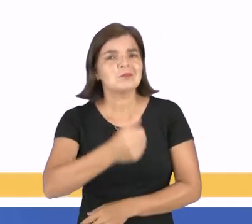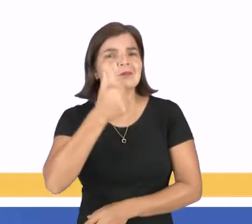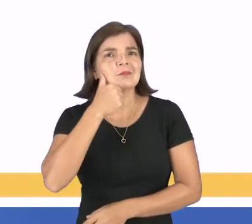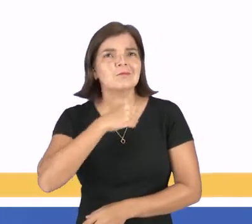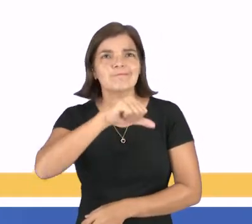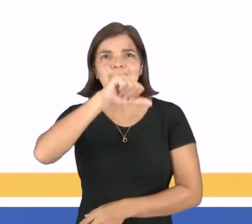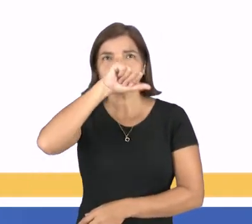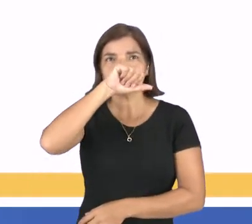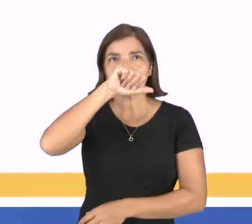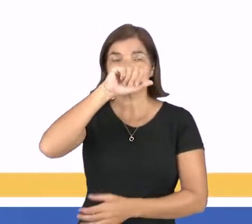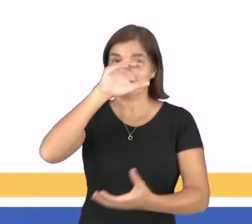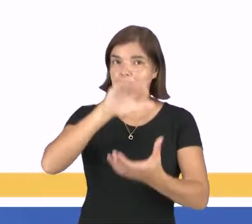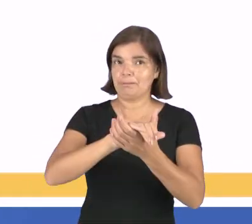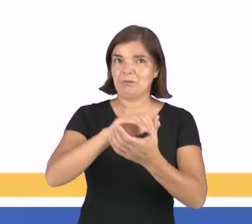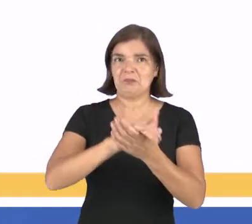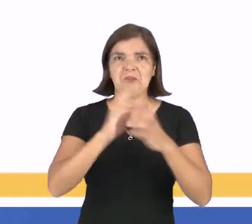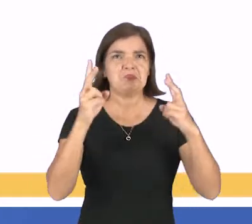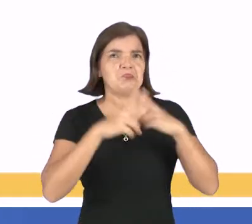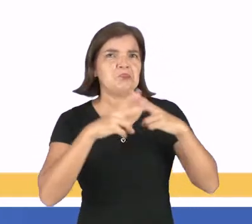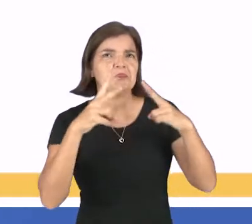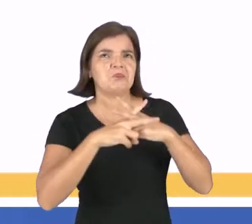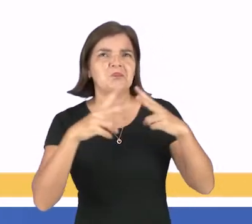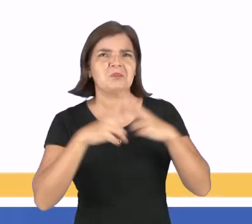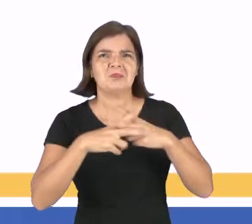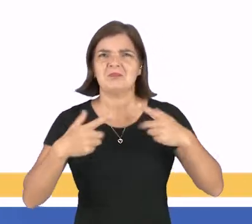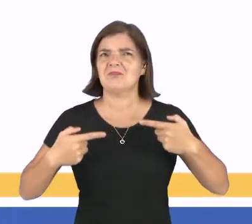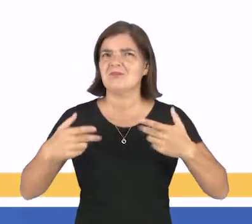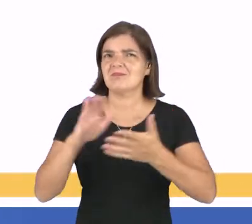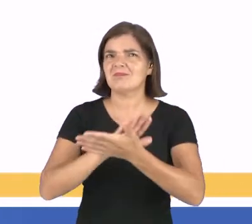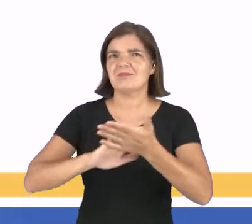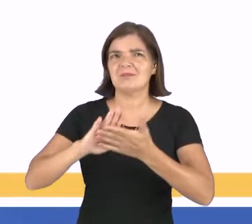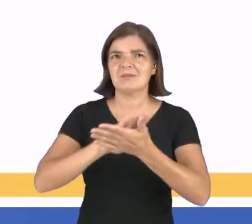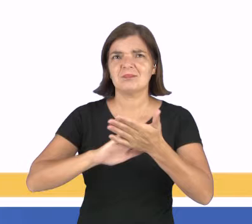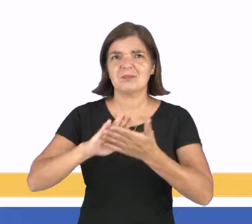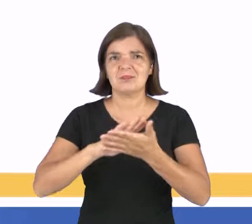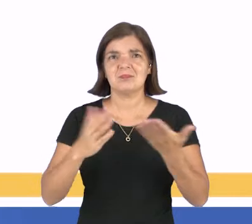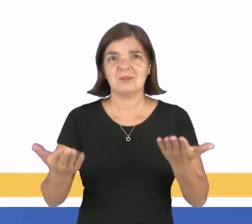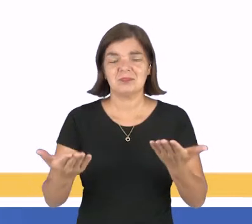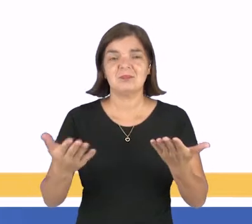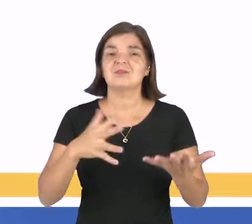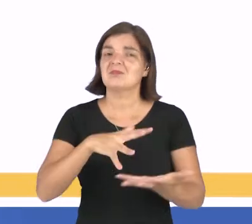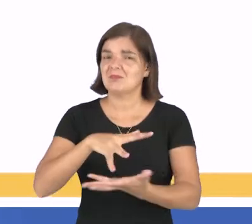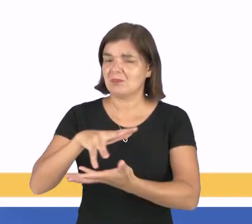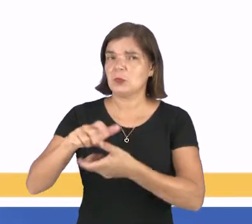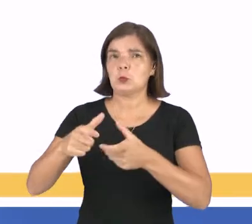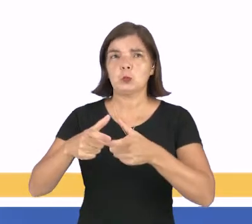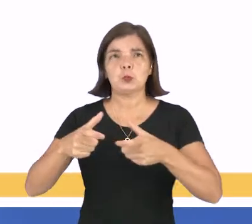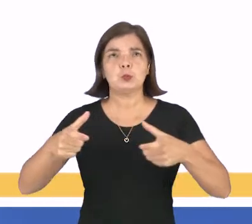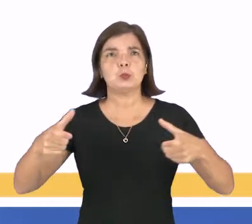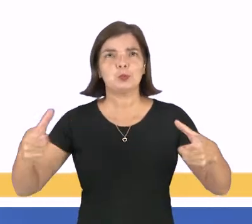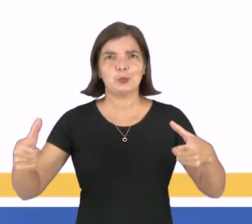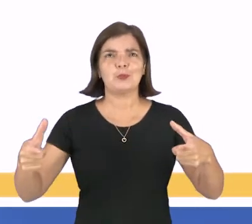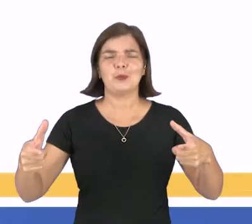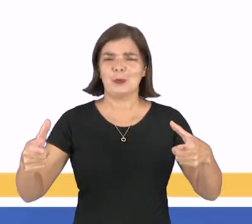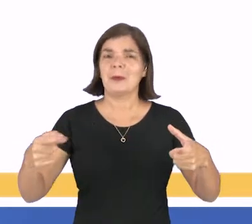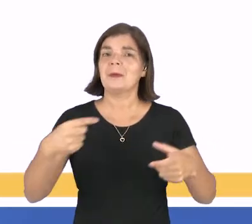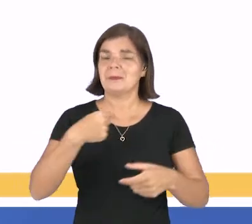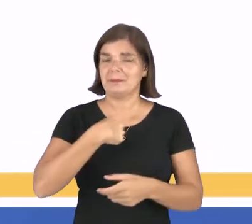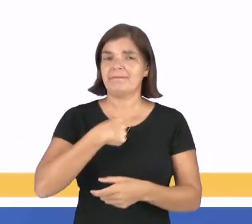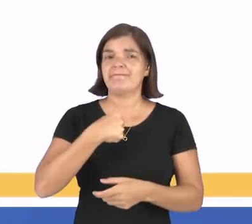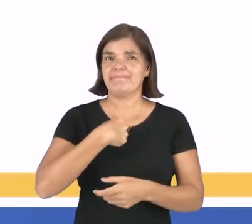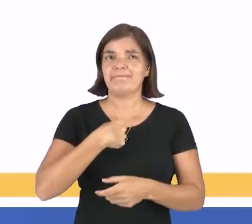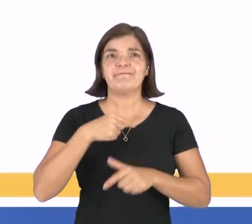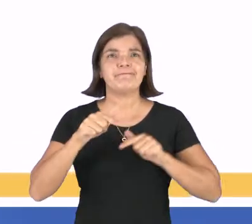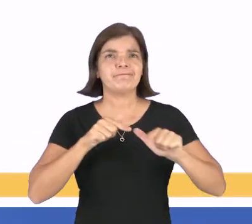minha mulher, sem briga, questão nem guerra, meça desta grande terra, umas tarefa para